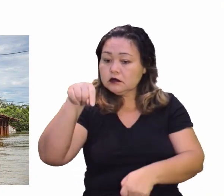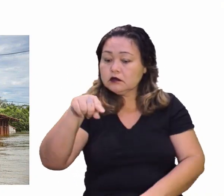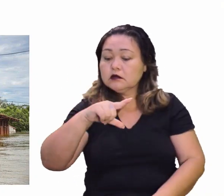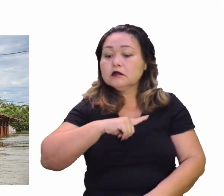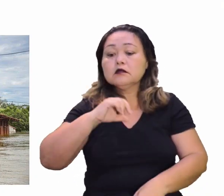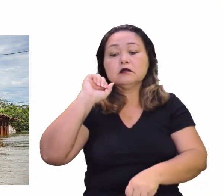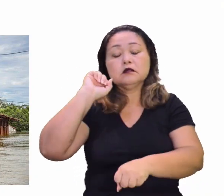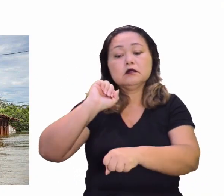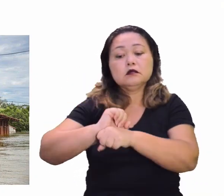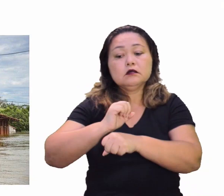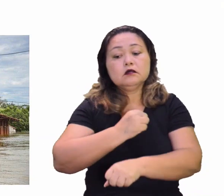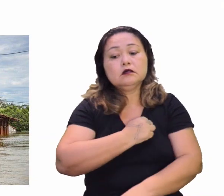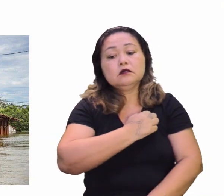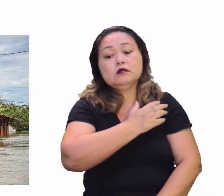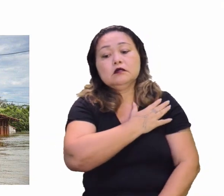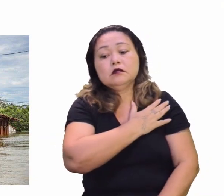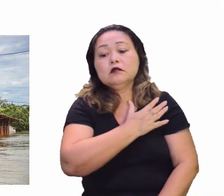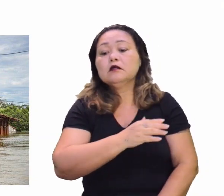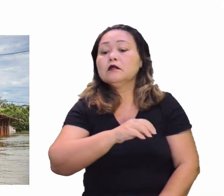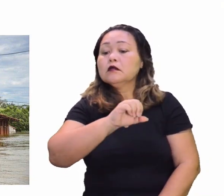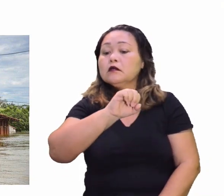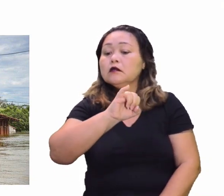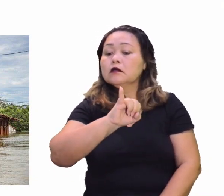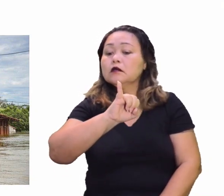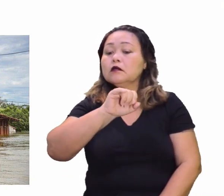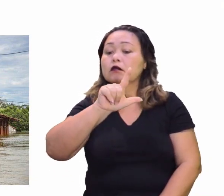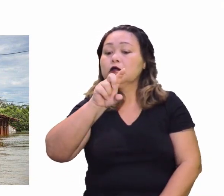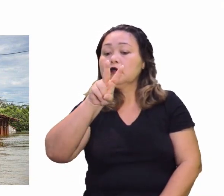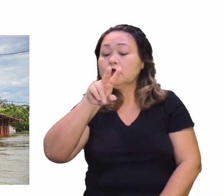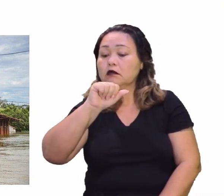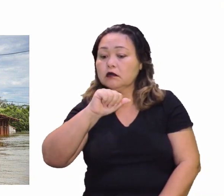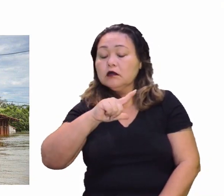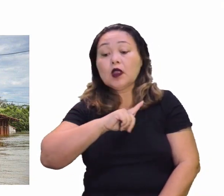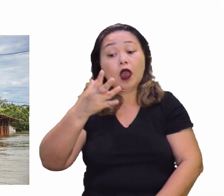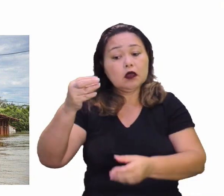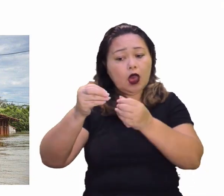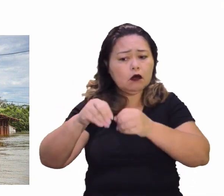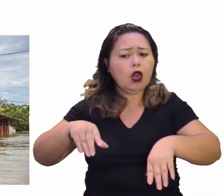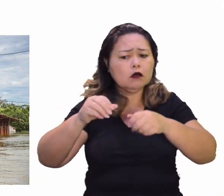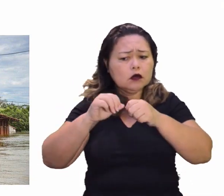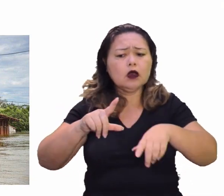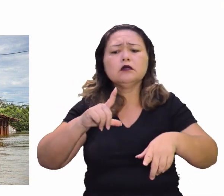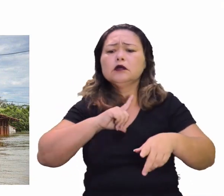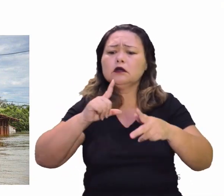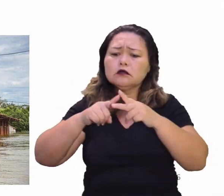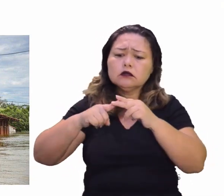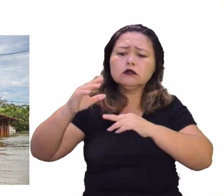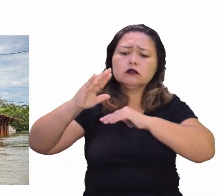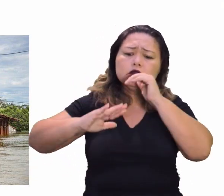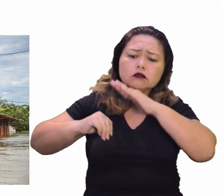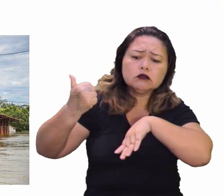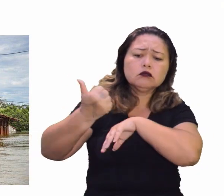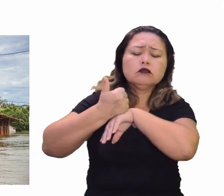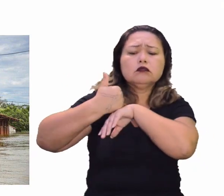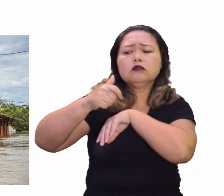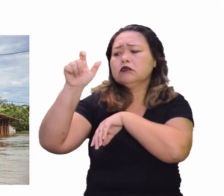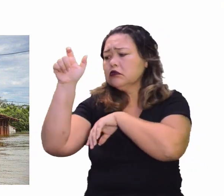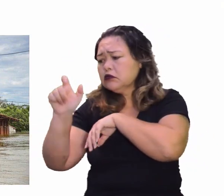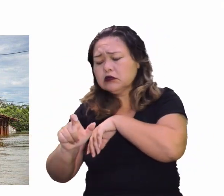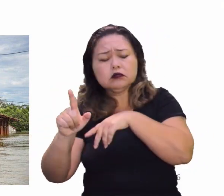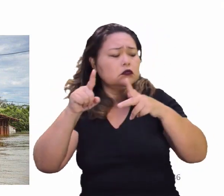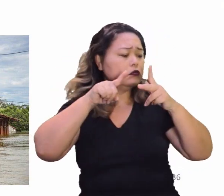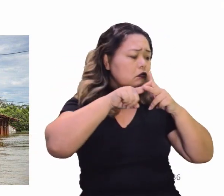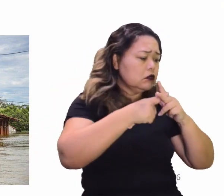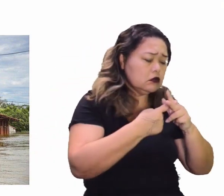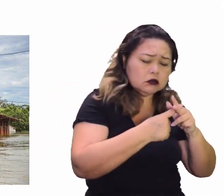da Costa e Silva. Isso, e sem falar que ela dava muito mais prejuízo, né? Porque tinha que manter funcionário, tinha que manter